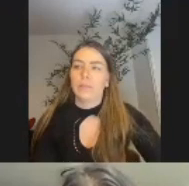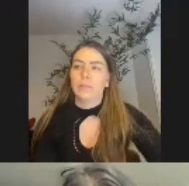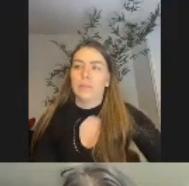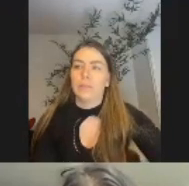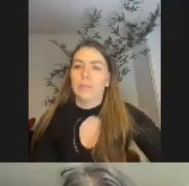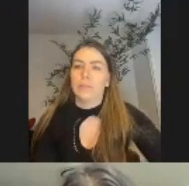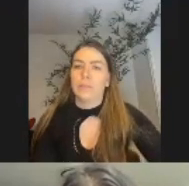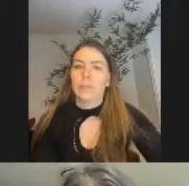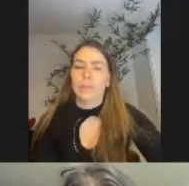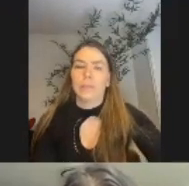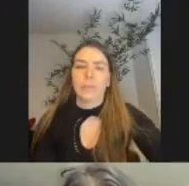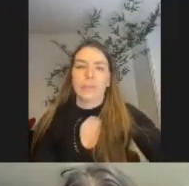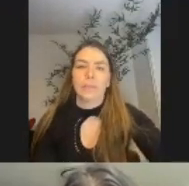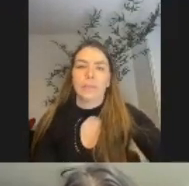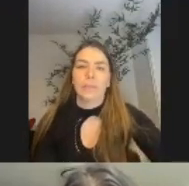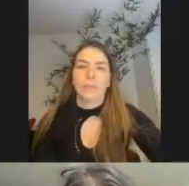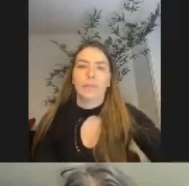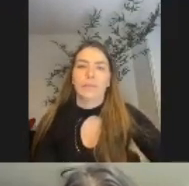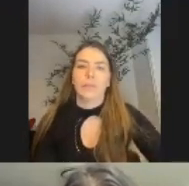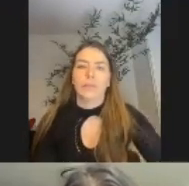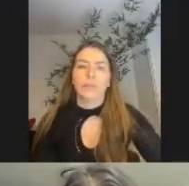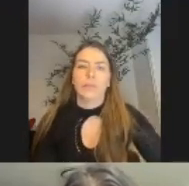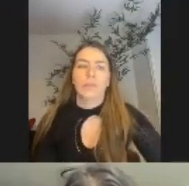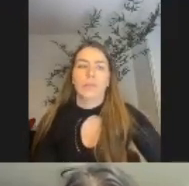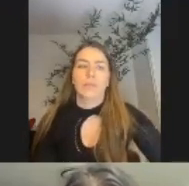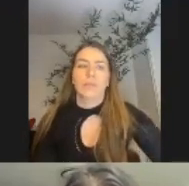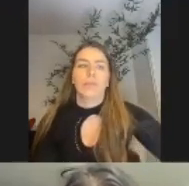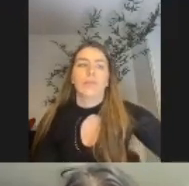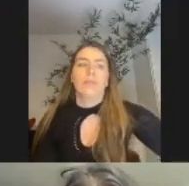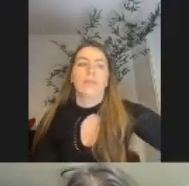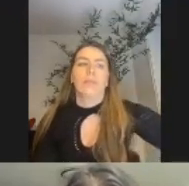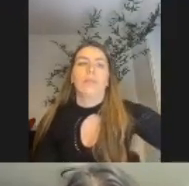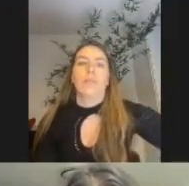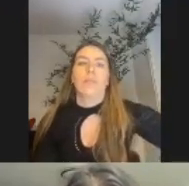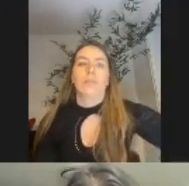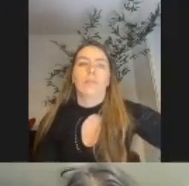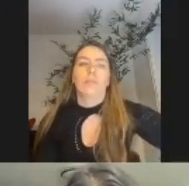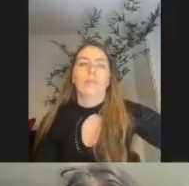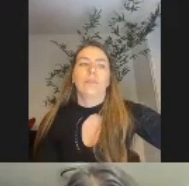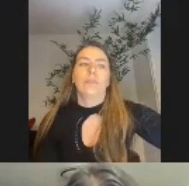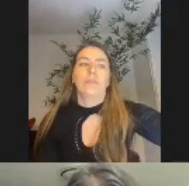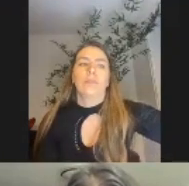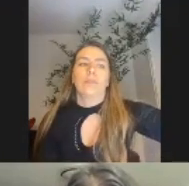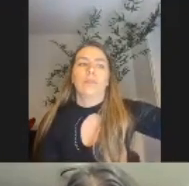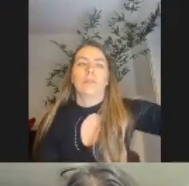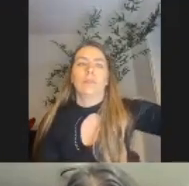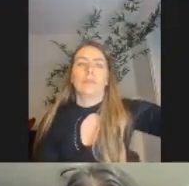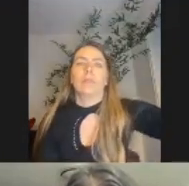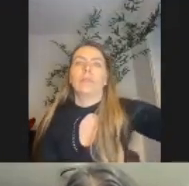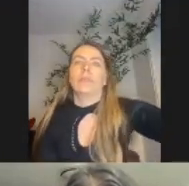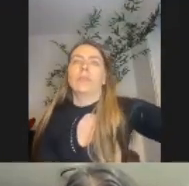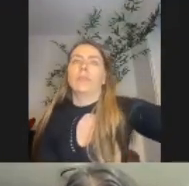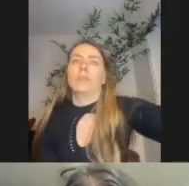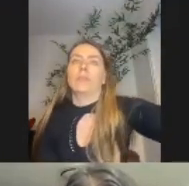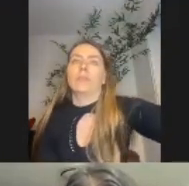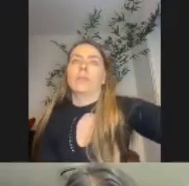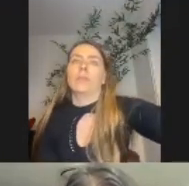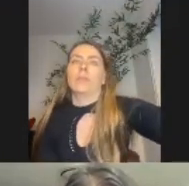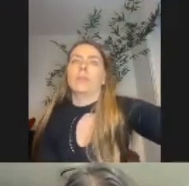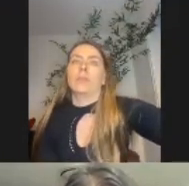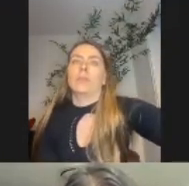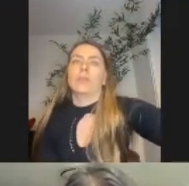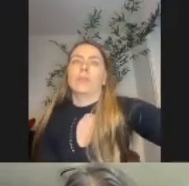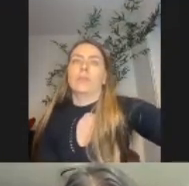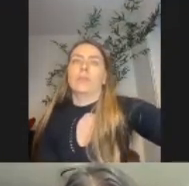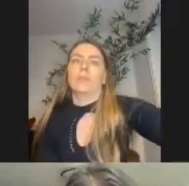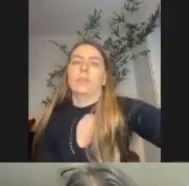legal, tem duas vertentes do leite de coco. Você tem aquele de garrafinha, que é usado para fazer os doces, e tem o